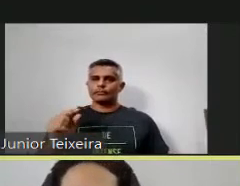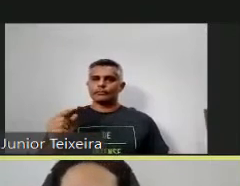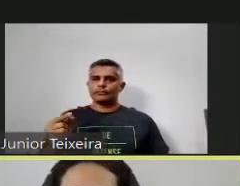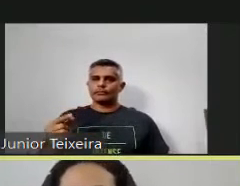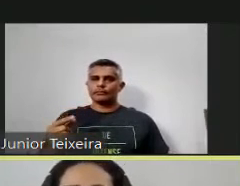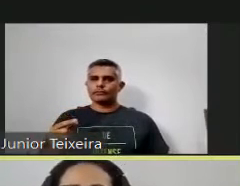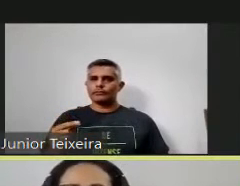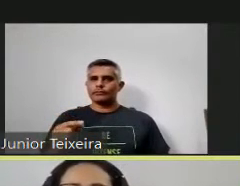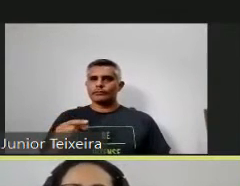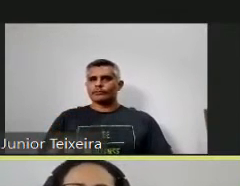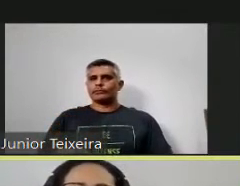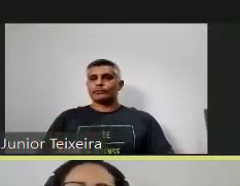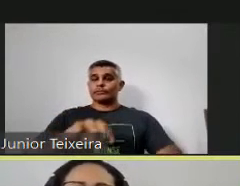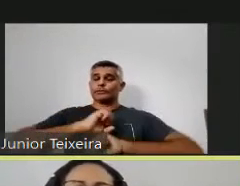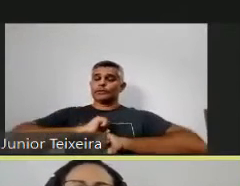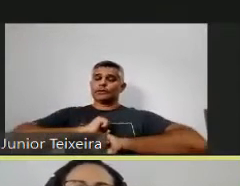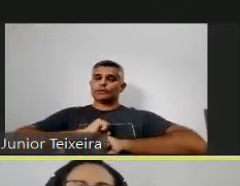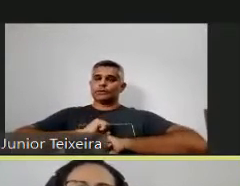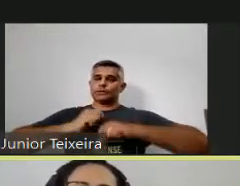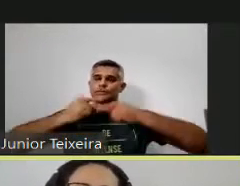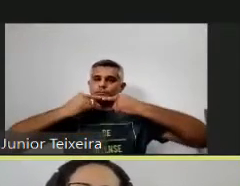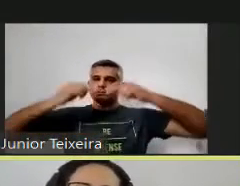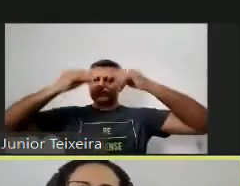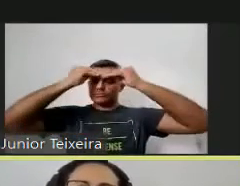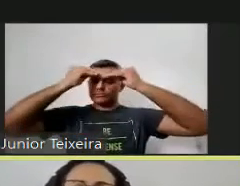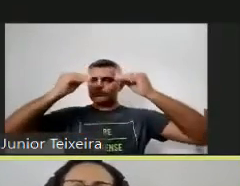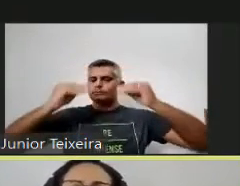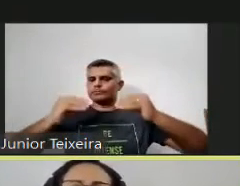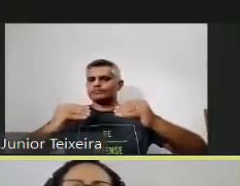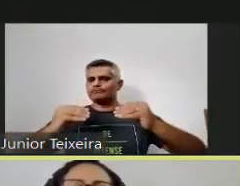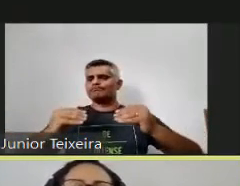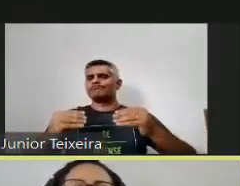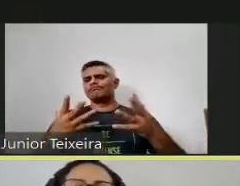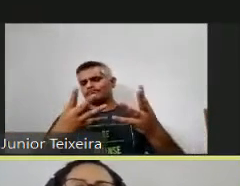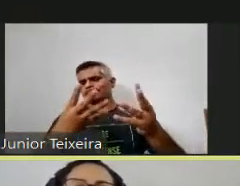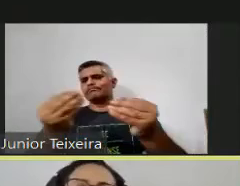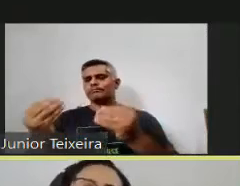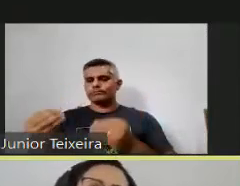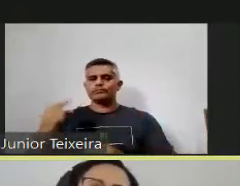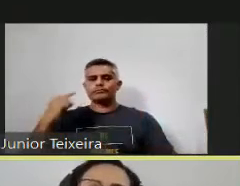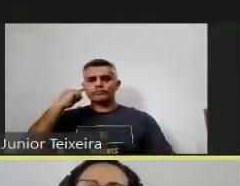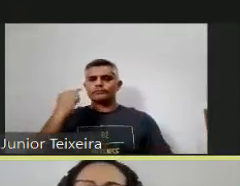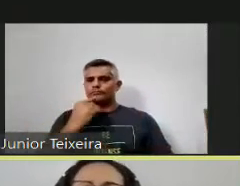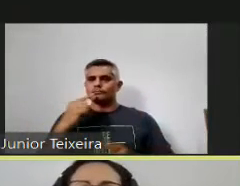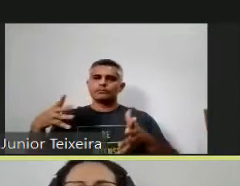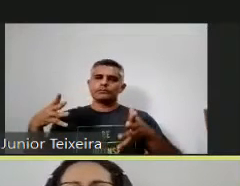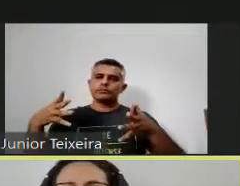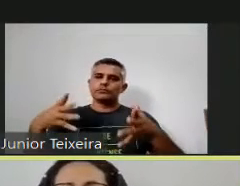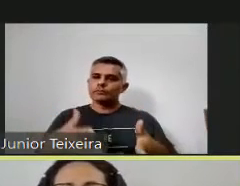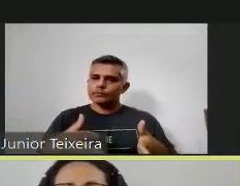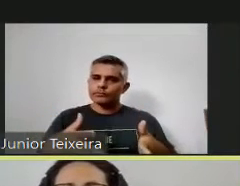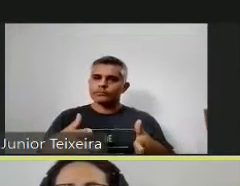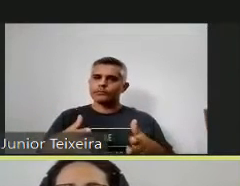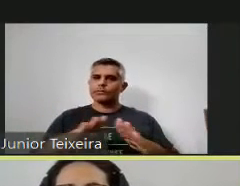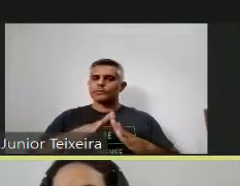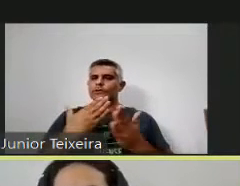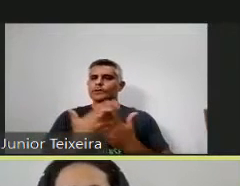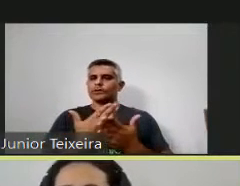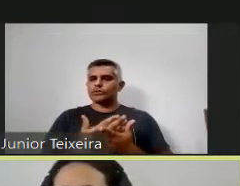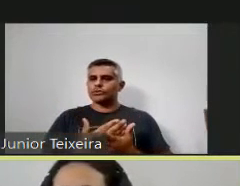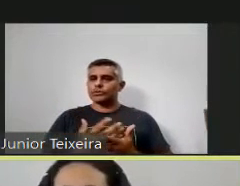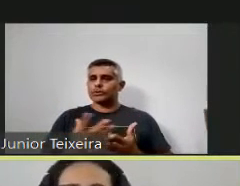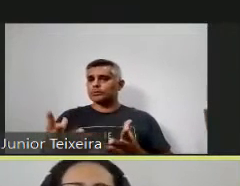desses alunos surdos, né, em que muitos deles chegam na escola, com dificuldades, por exemplo, em letramento